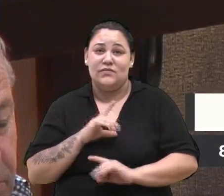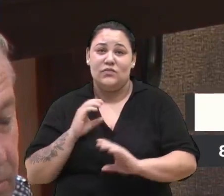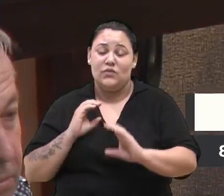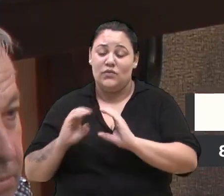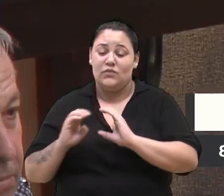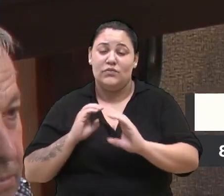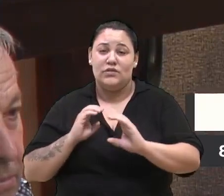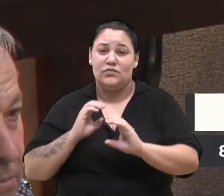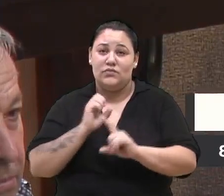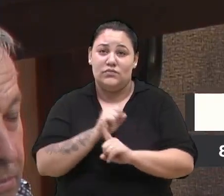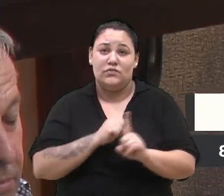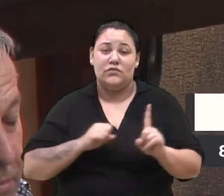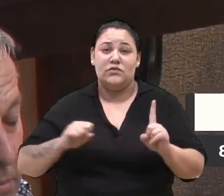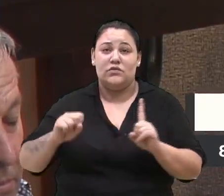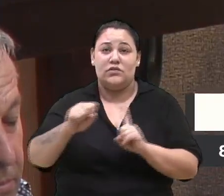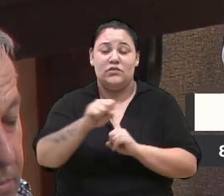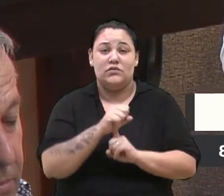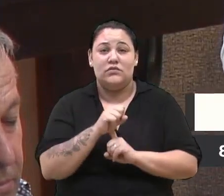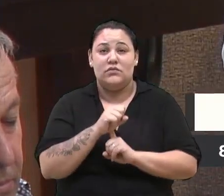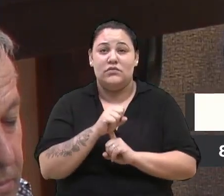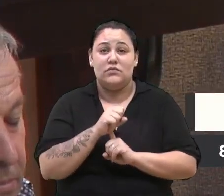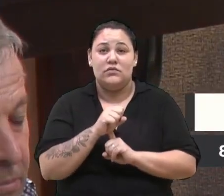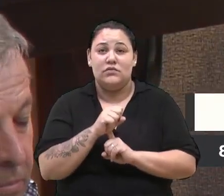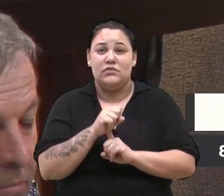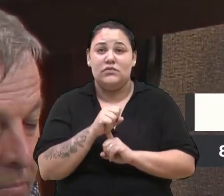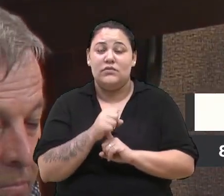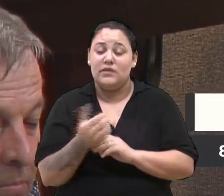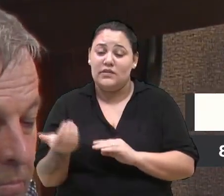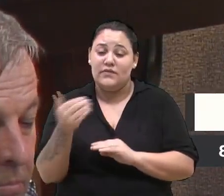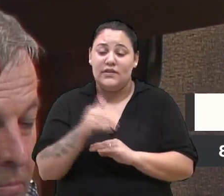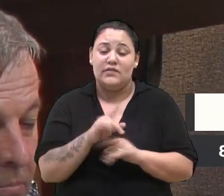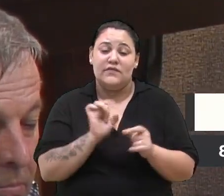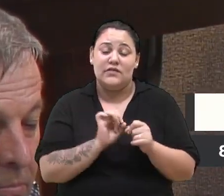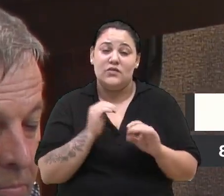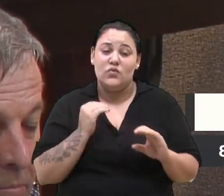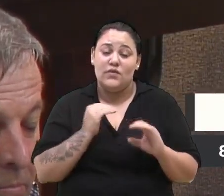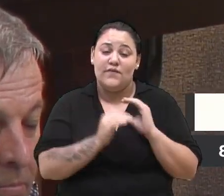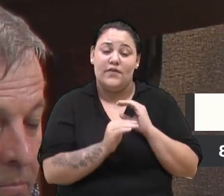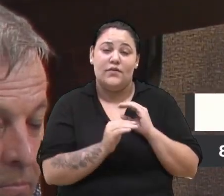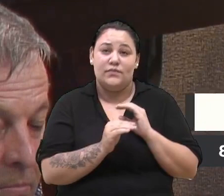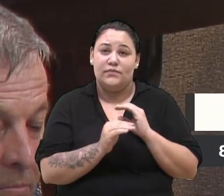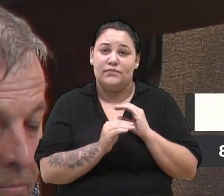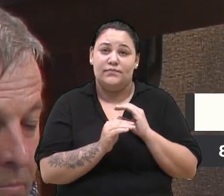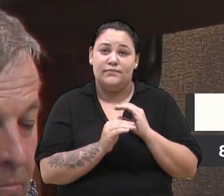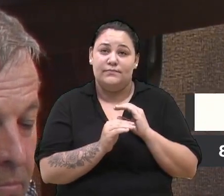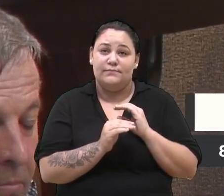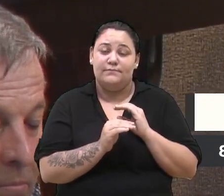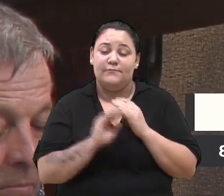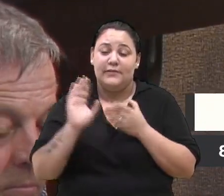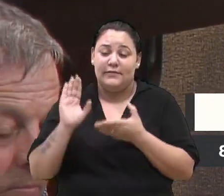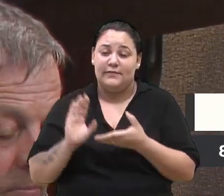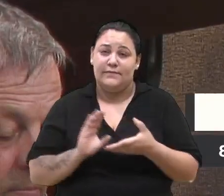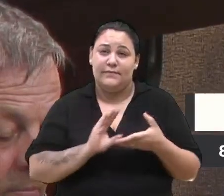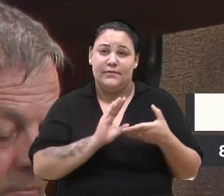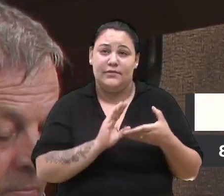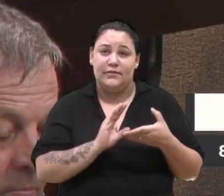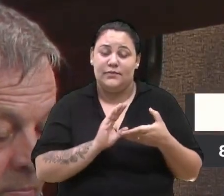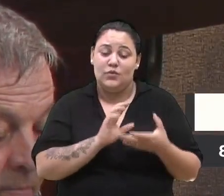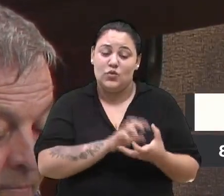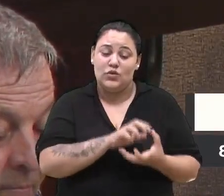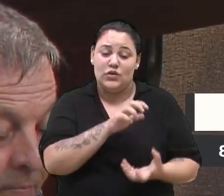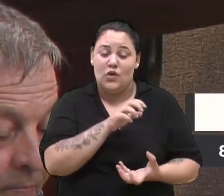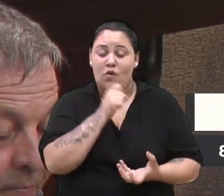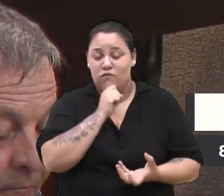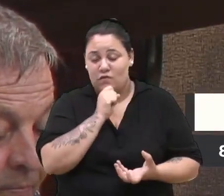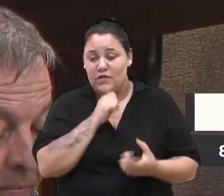sociedade, para que eles viessem, então, fazer a destinação para, então, o recurso tanto para os idosos, como também para as